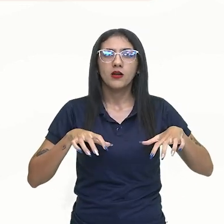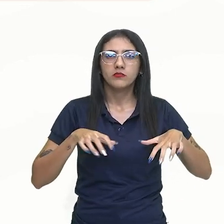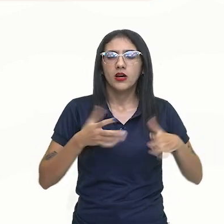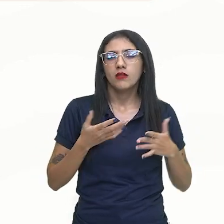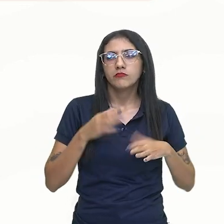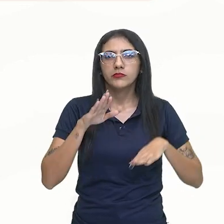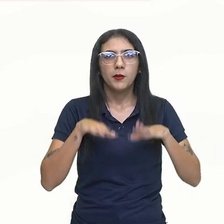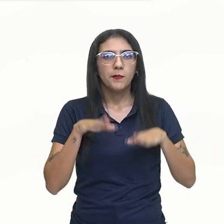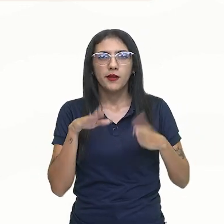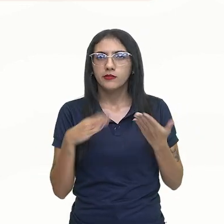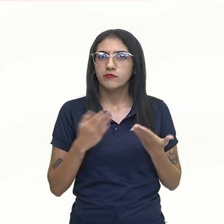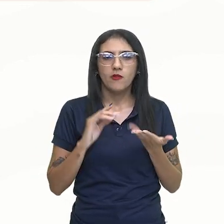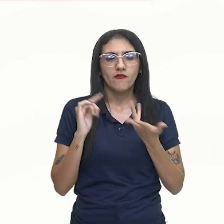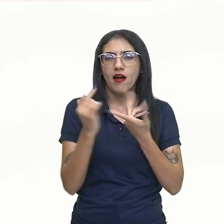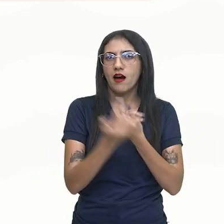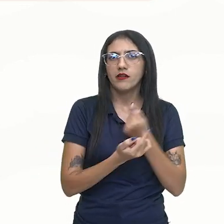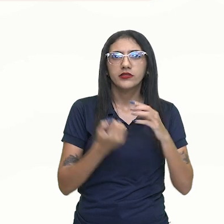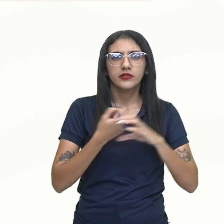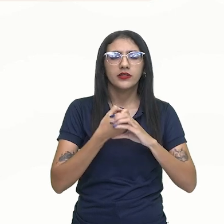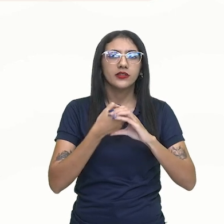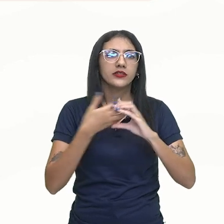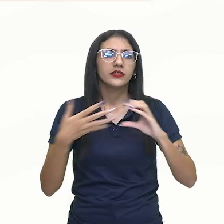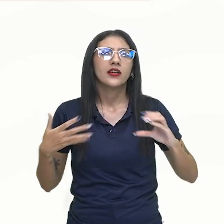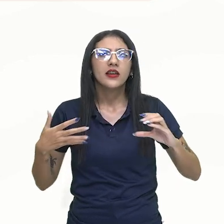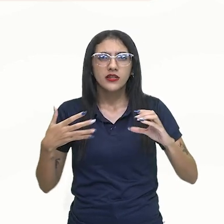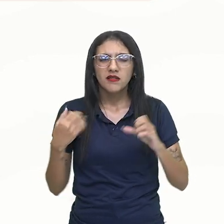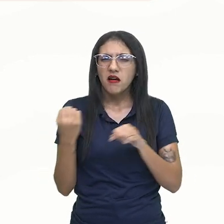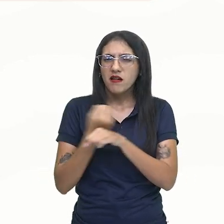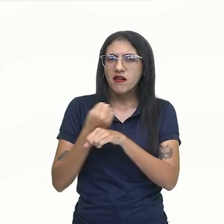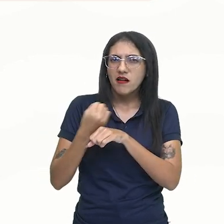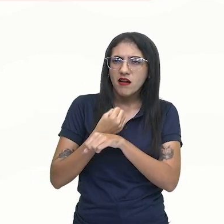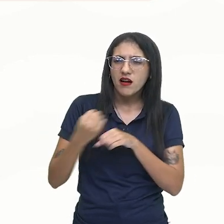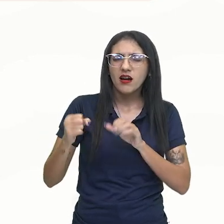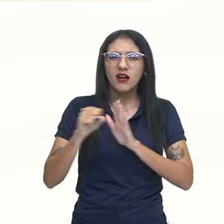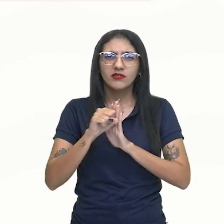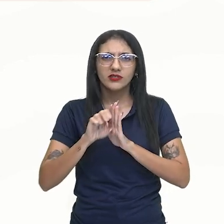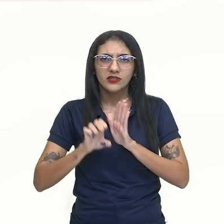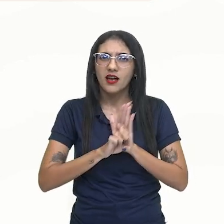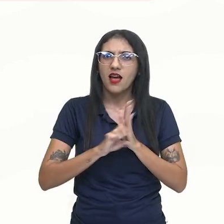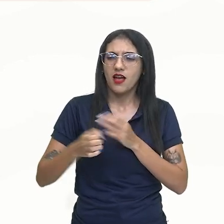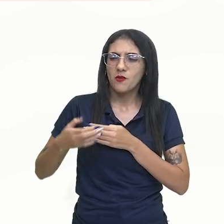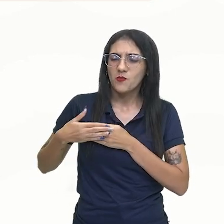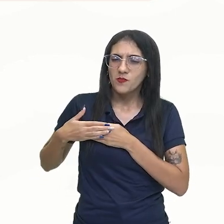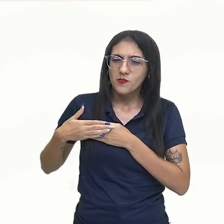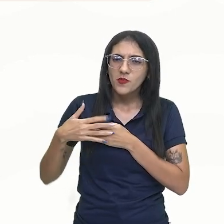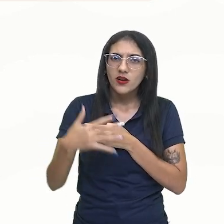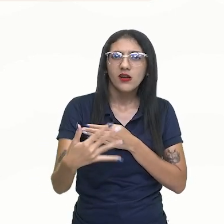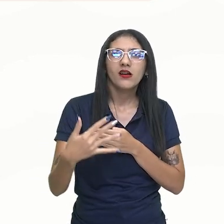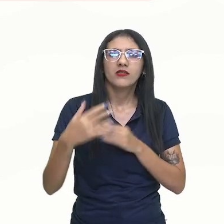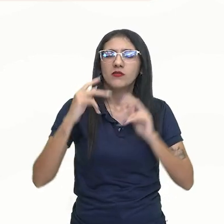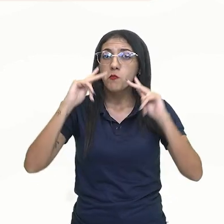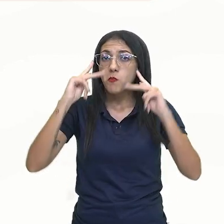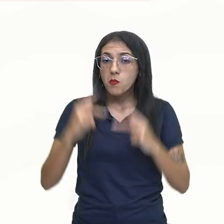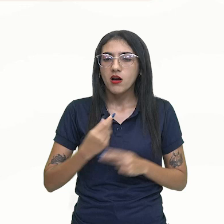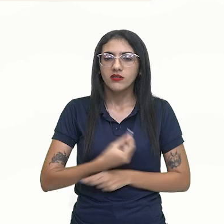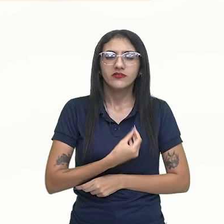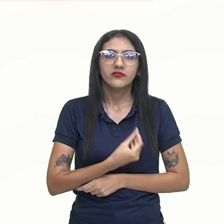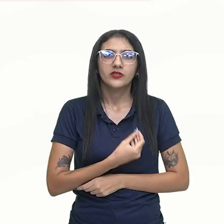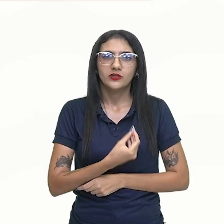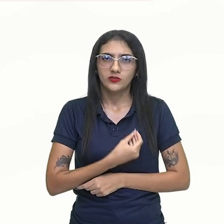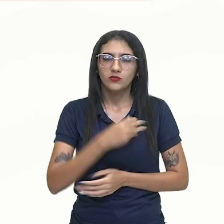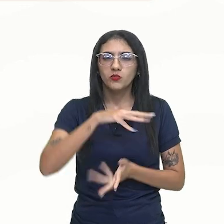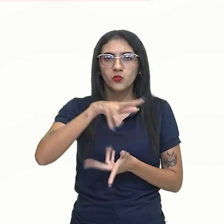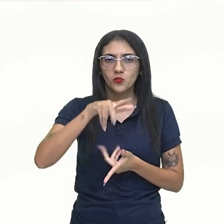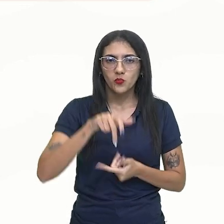várias situações ao longo de todos esses séculos e séculos aí que a espécie humana está presente aqui nessa superfície,